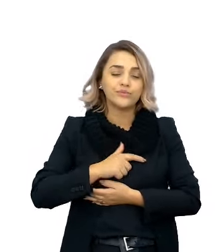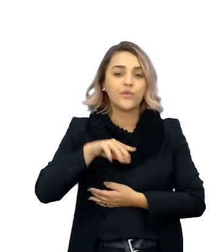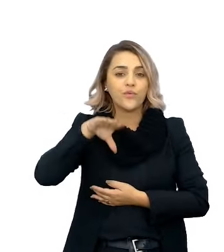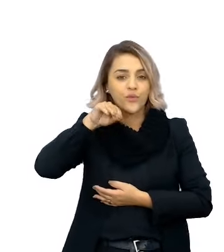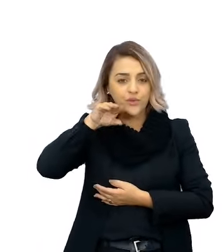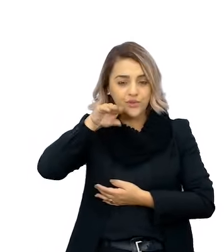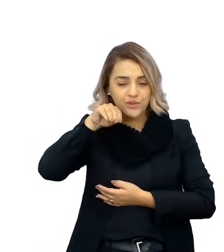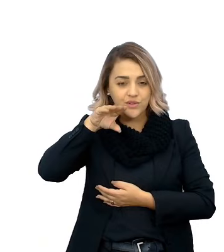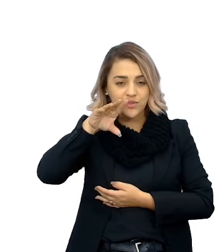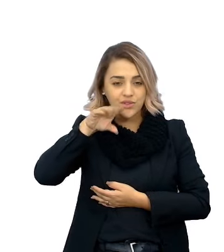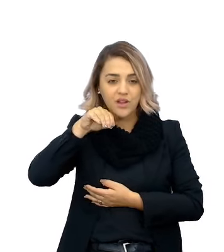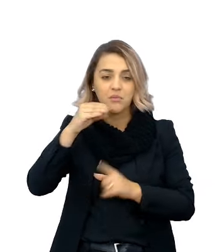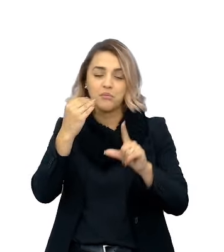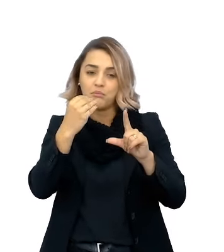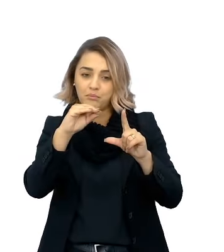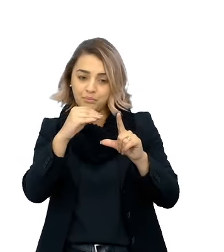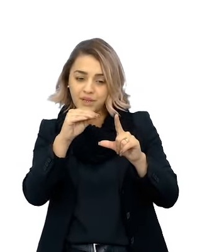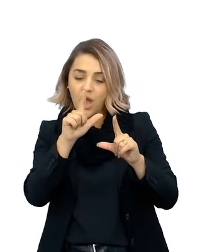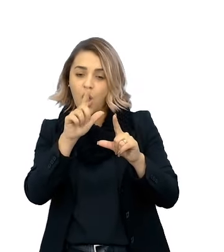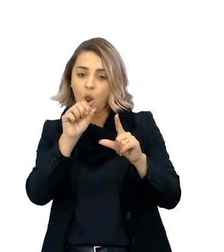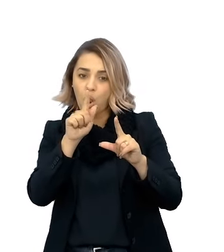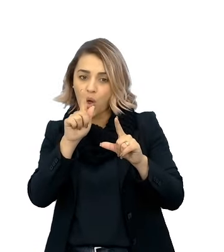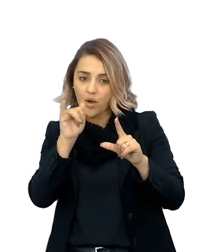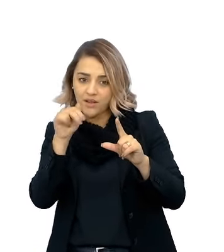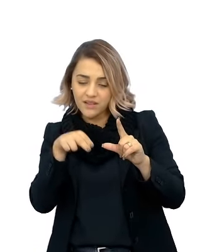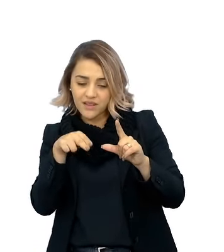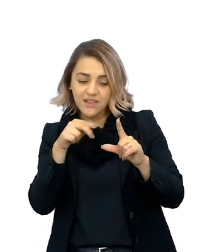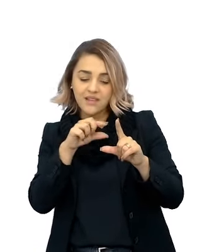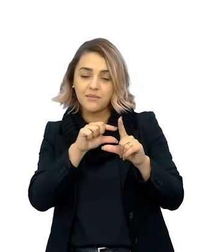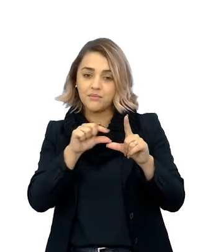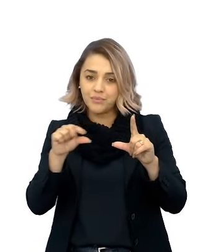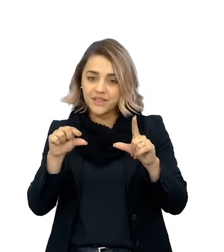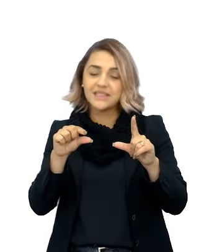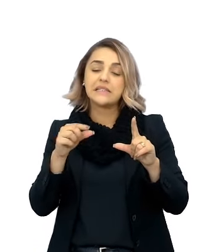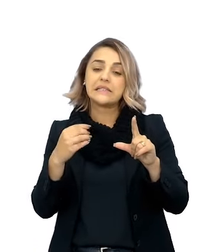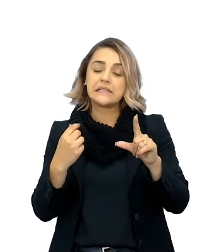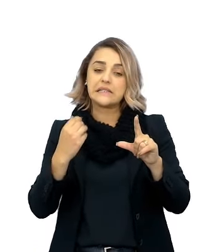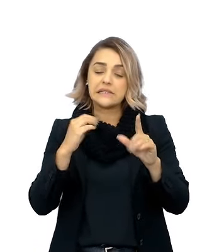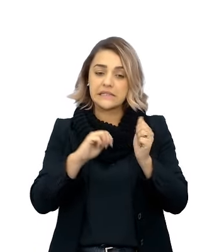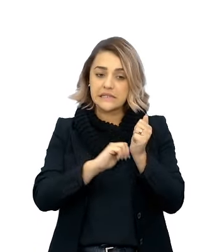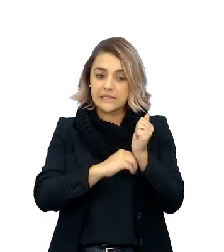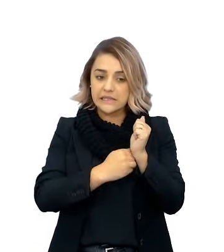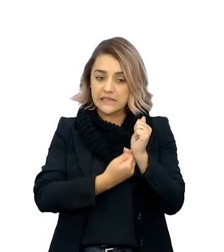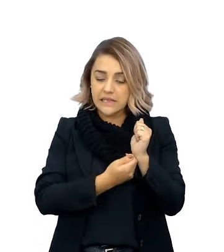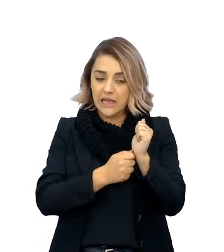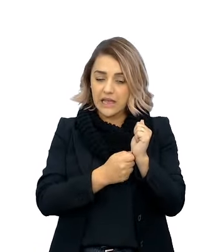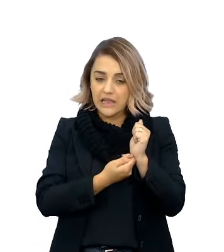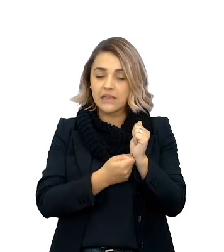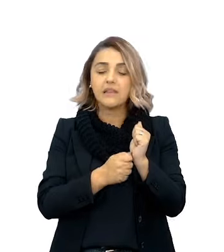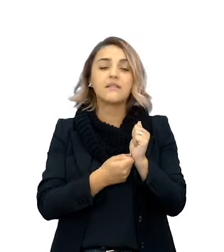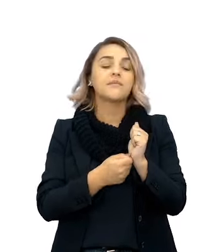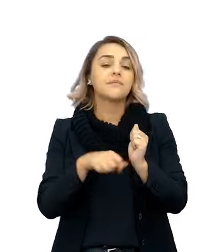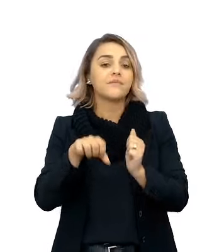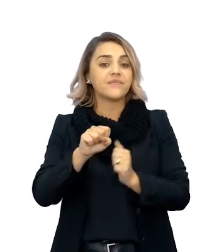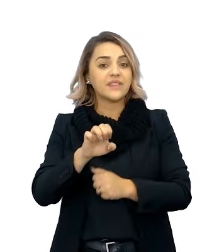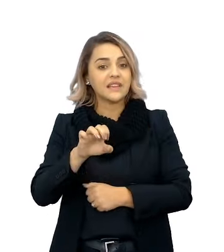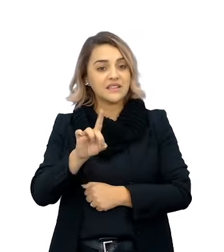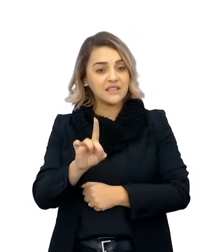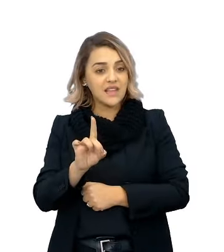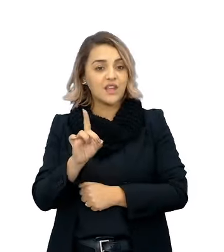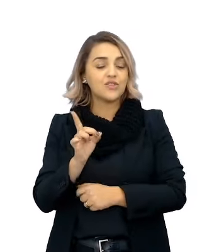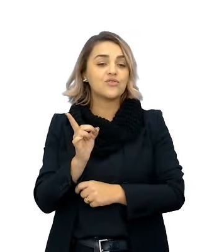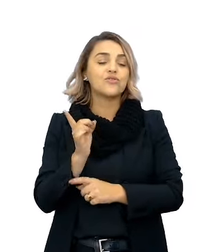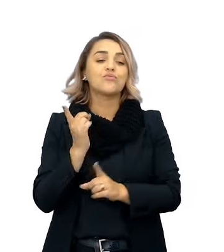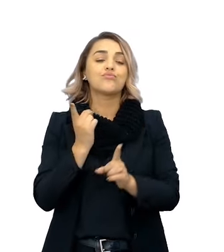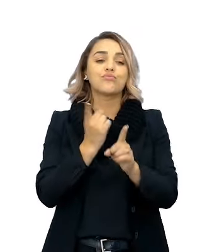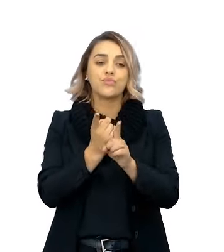da sede, tranquilo para vocês, busco lá a classificação, que é o PRA, que é o Programa de Recuperação e Aprofundamento, e coloco